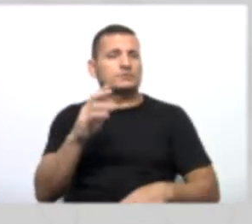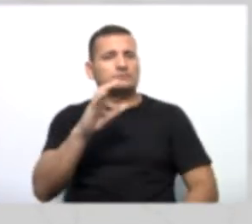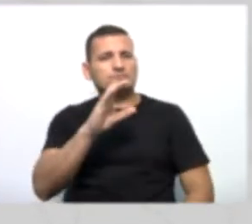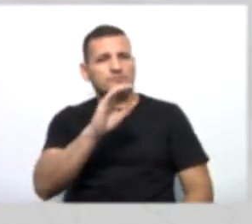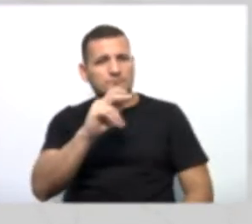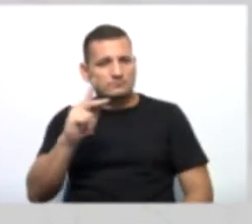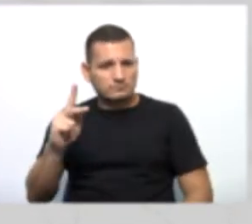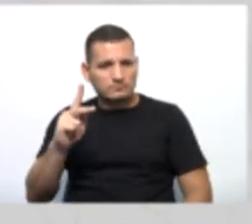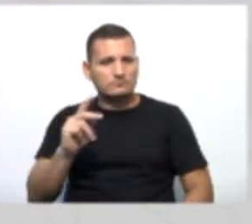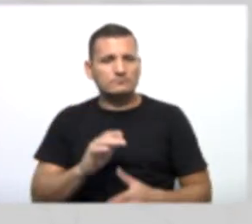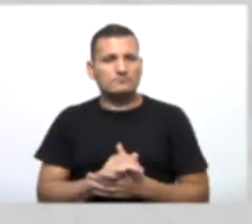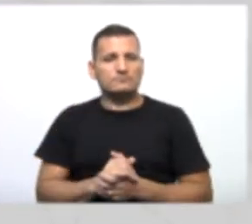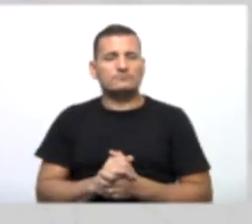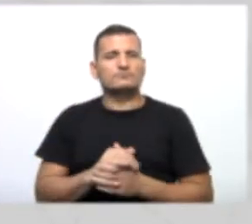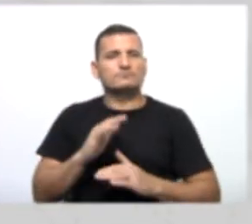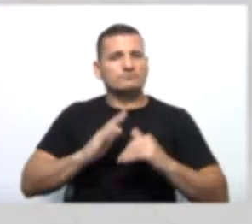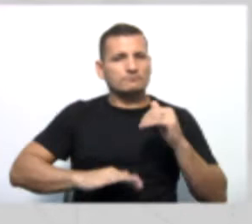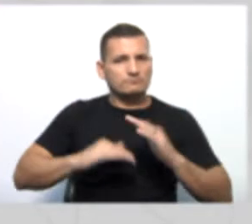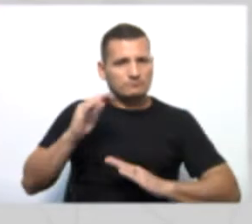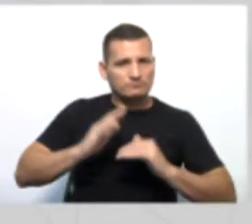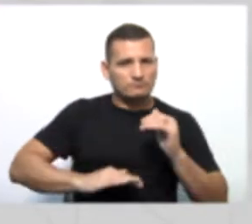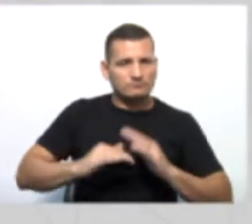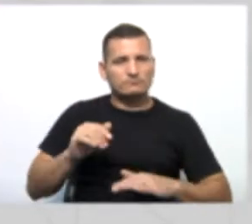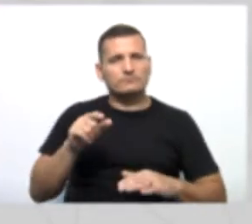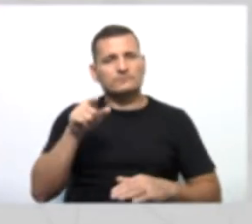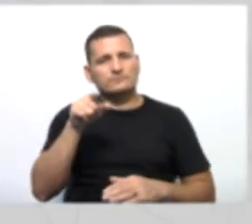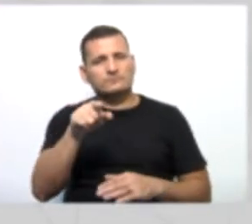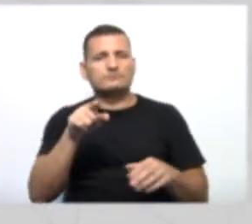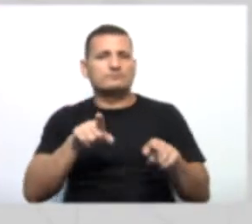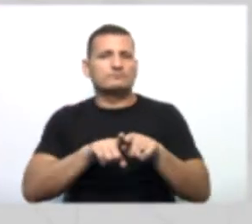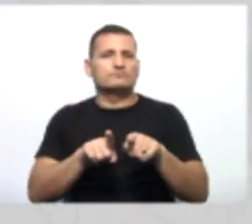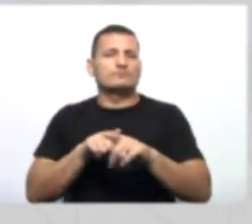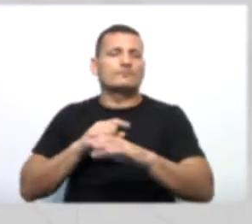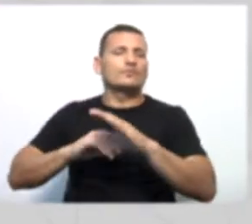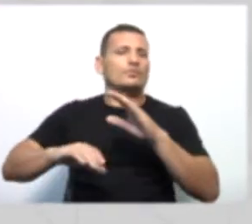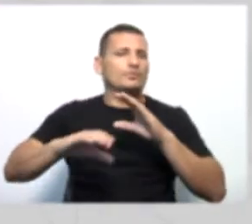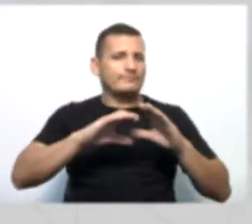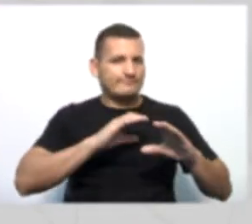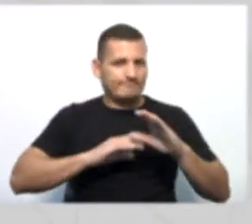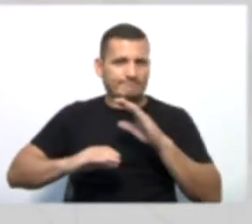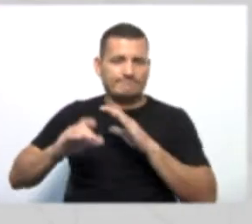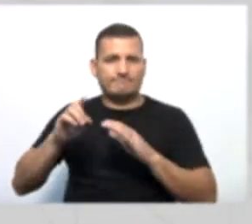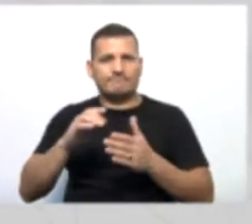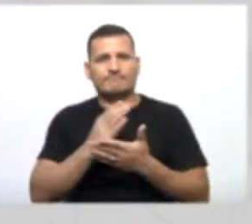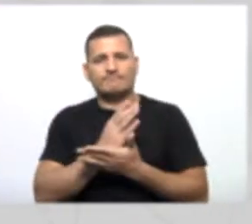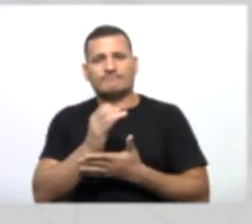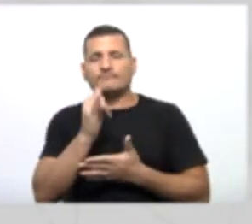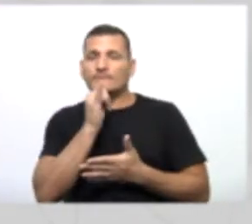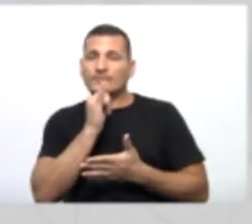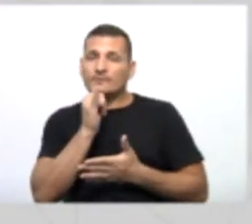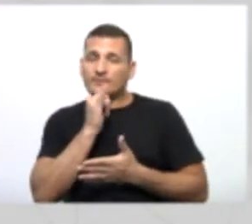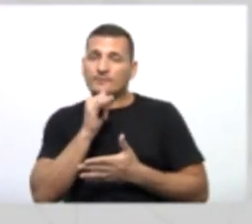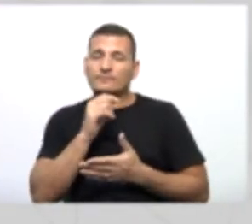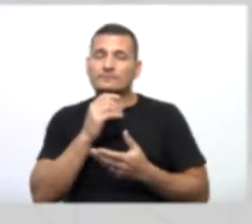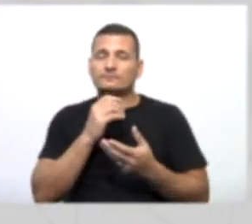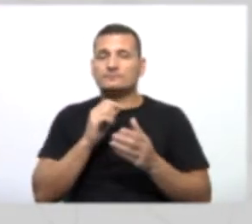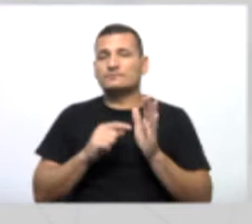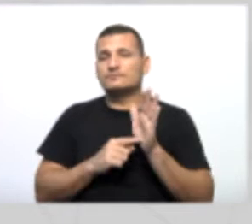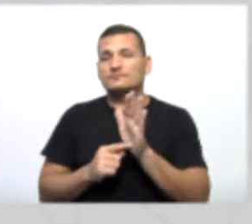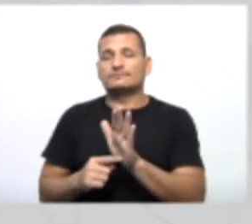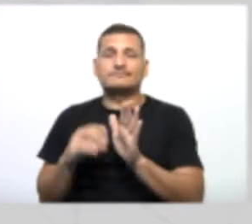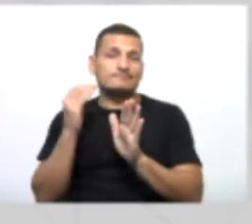montando, profissionais, inclusive você, tá certo? E os meios de comunicação são alguns exemplos de engajamento em prol de